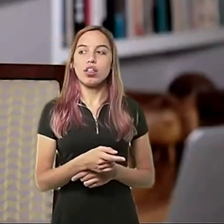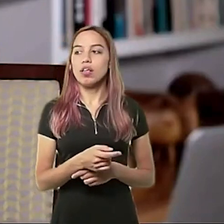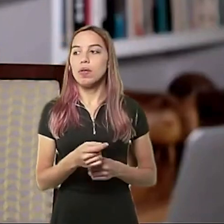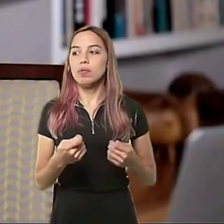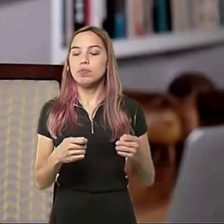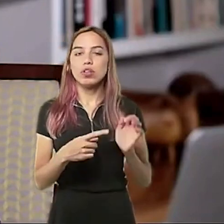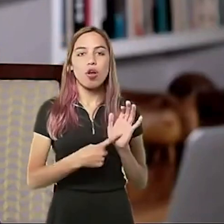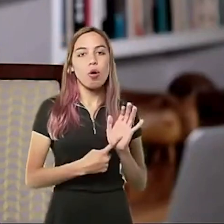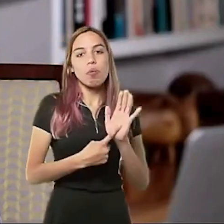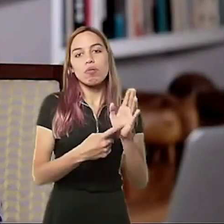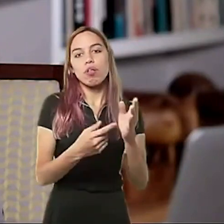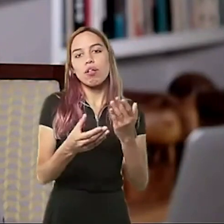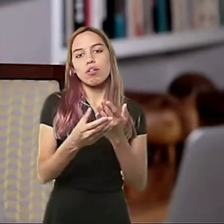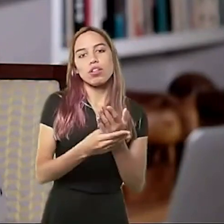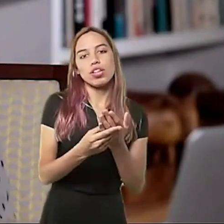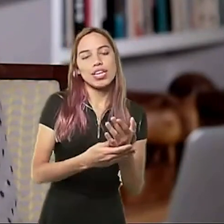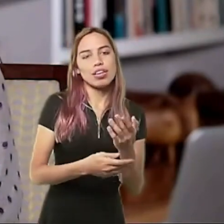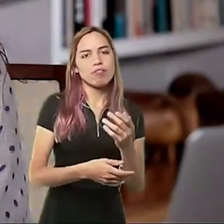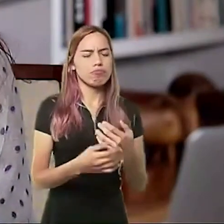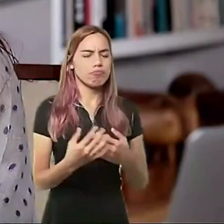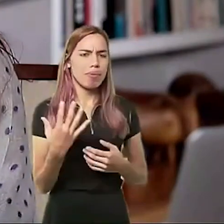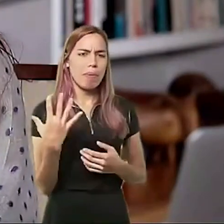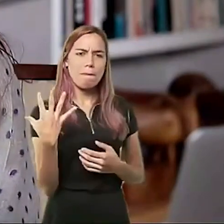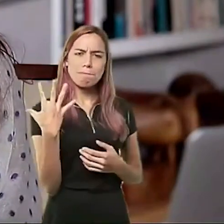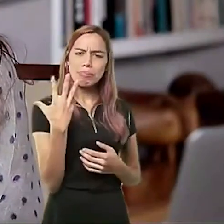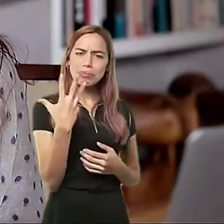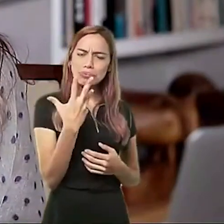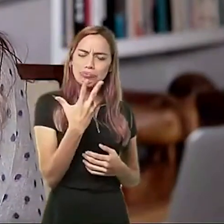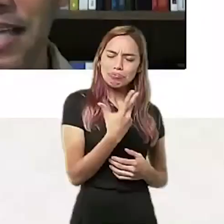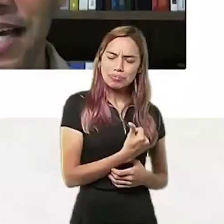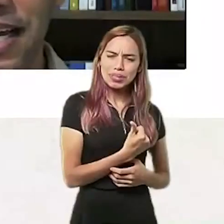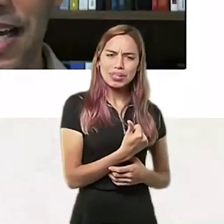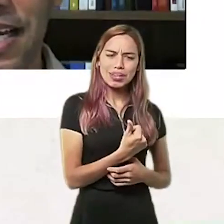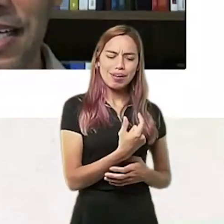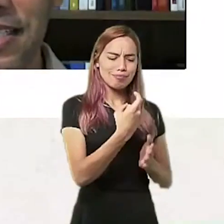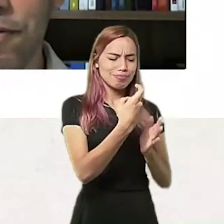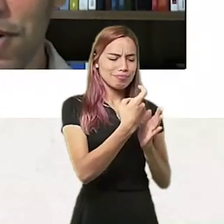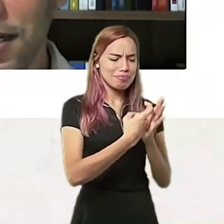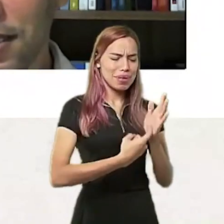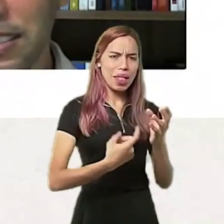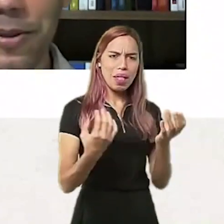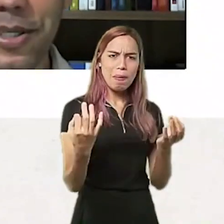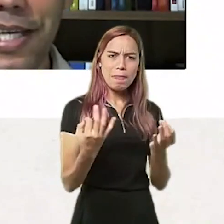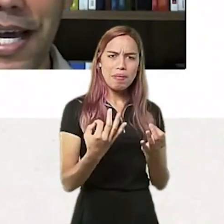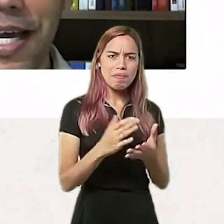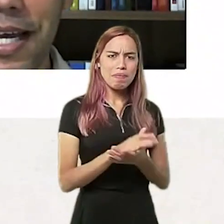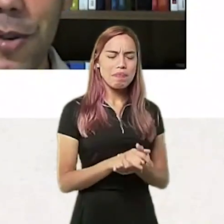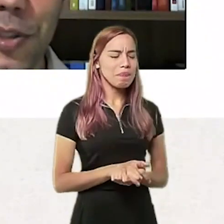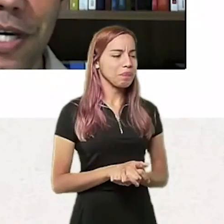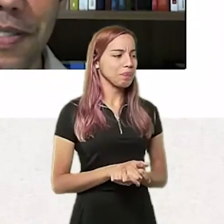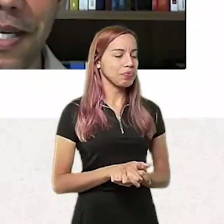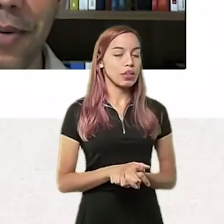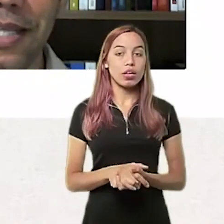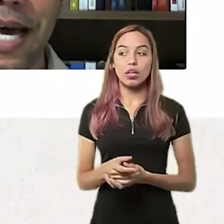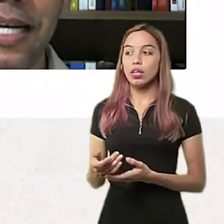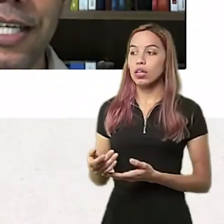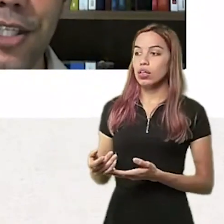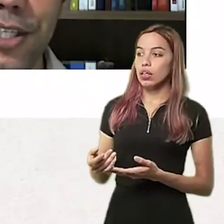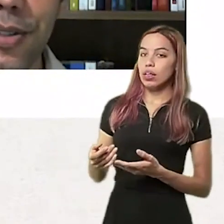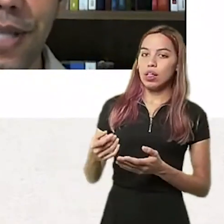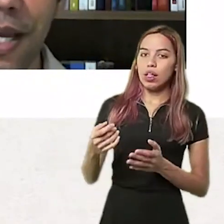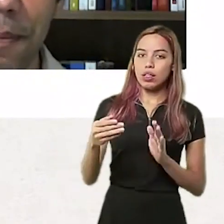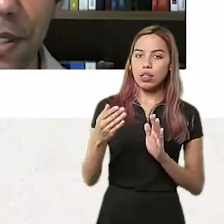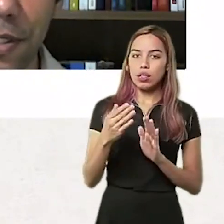mulheres negras de mão dadas segurando folhas da planta espada de São Jorge. A capa é da Elisa von Handel e a ilustração é